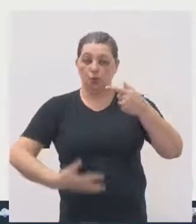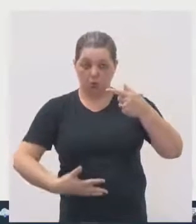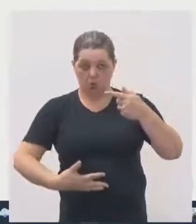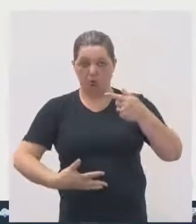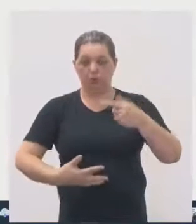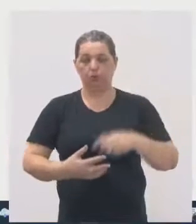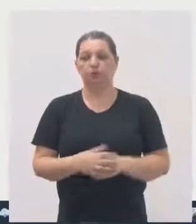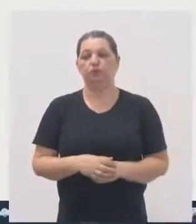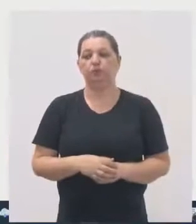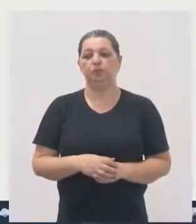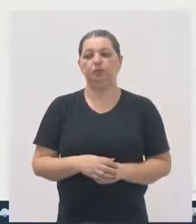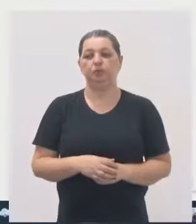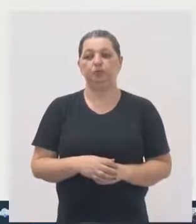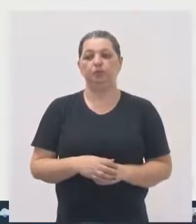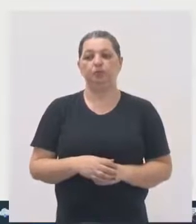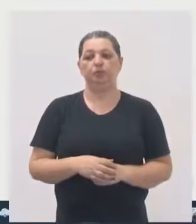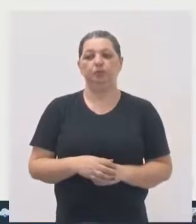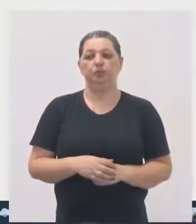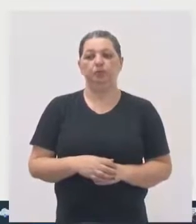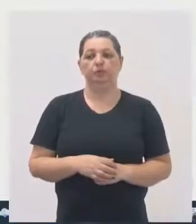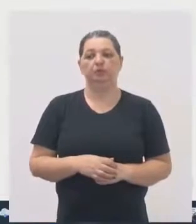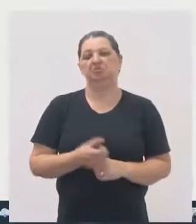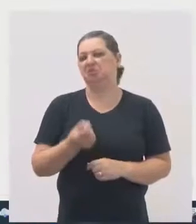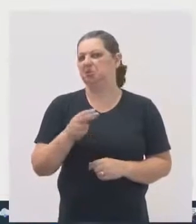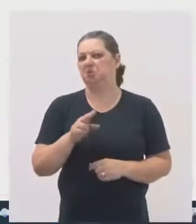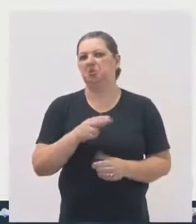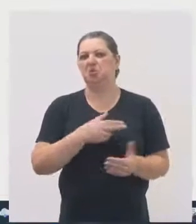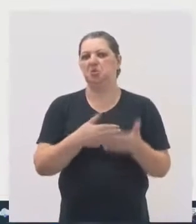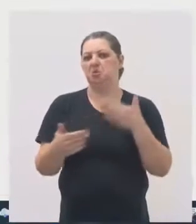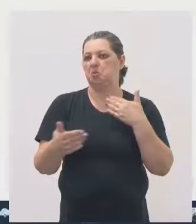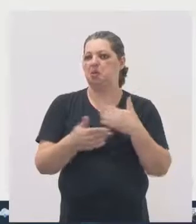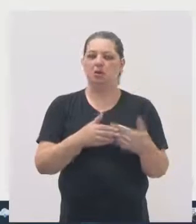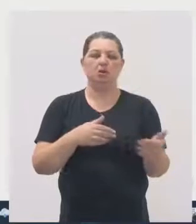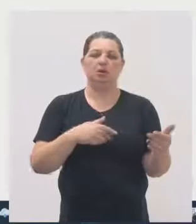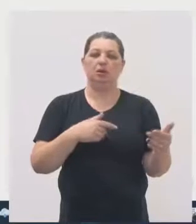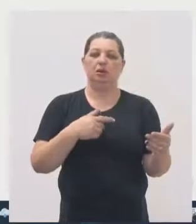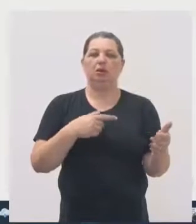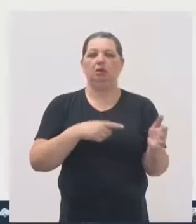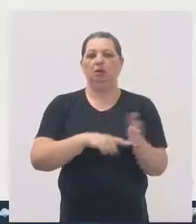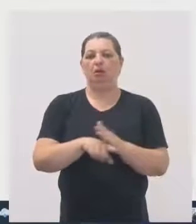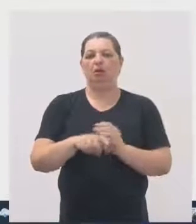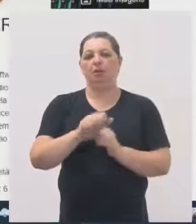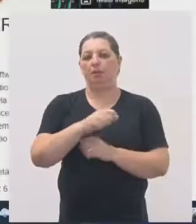Google... ou em qualquer um buscador que você queira.